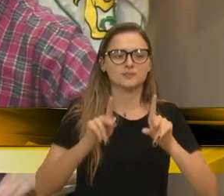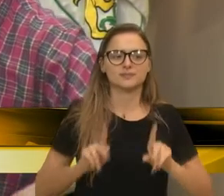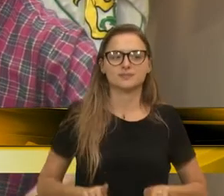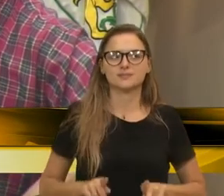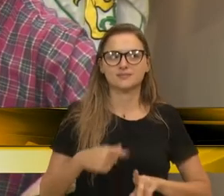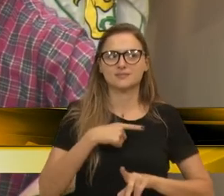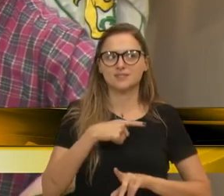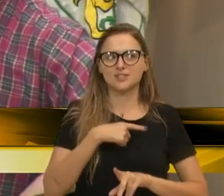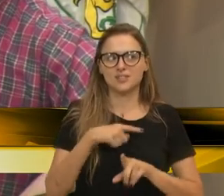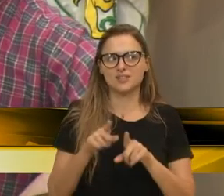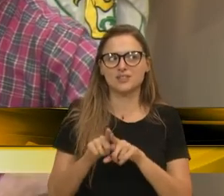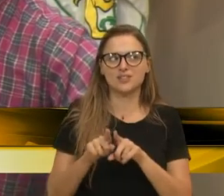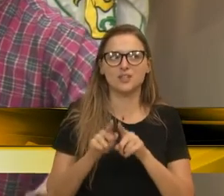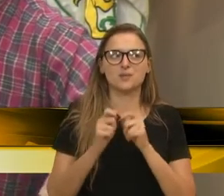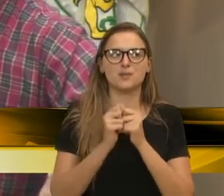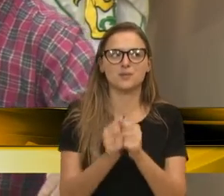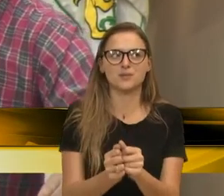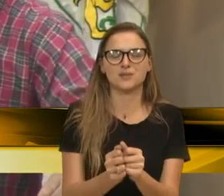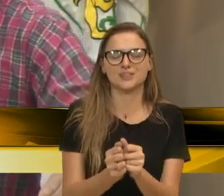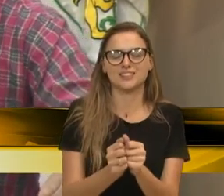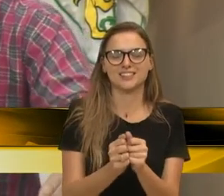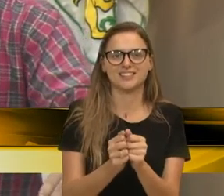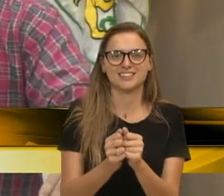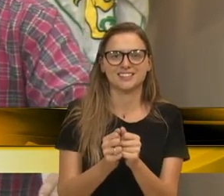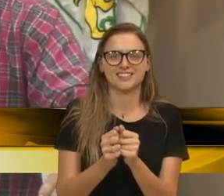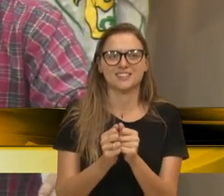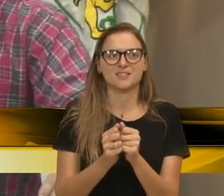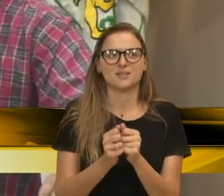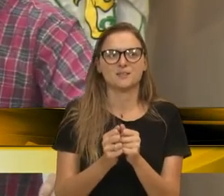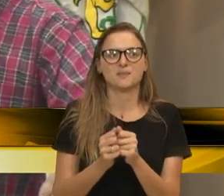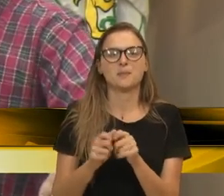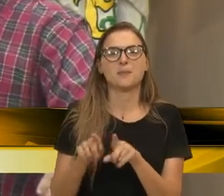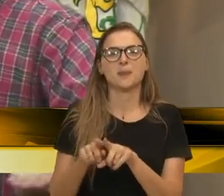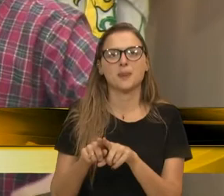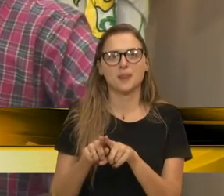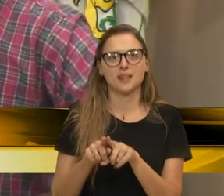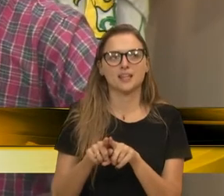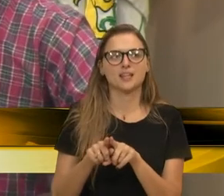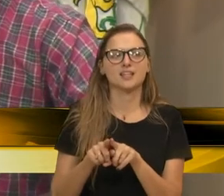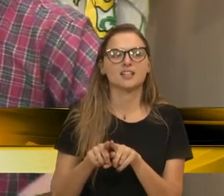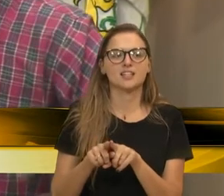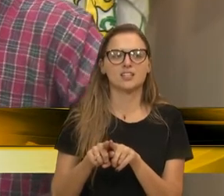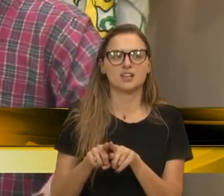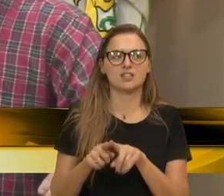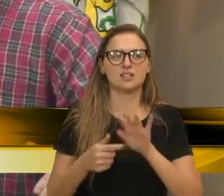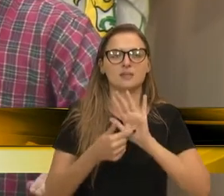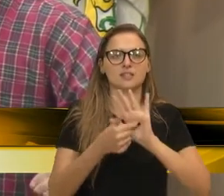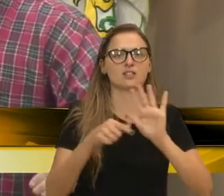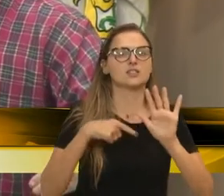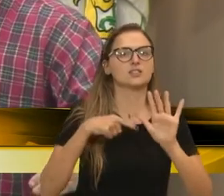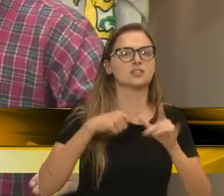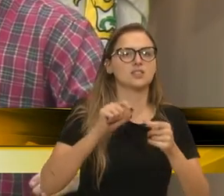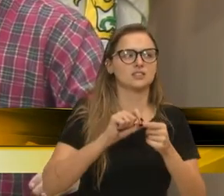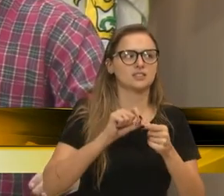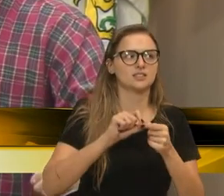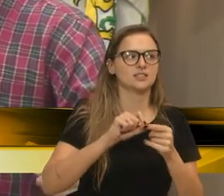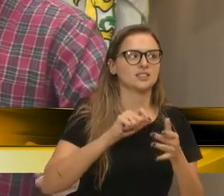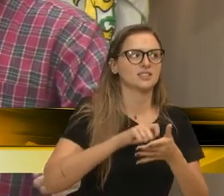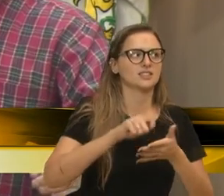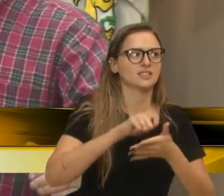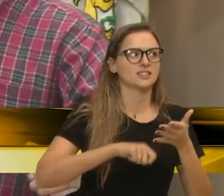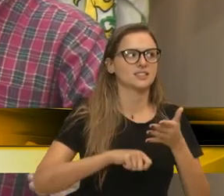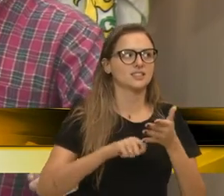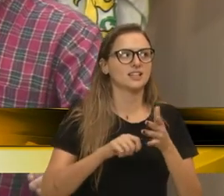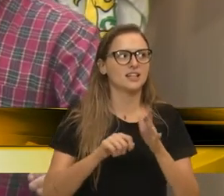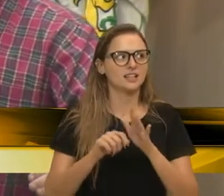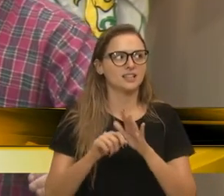seu comércio nesses dias. Também uma outra questão que me levou a protocolar, que acaba, nesse dia